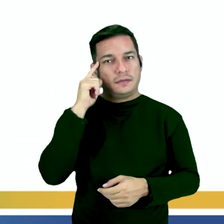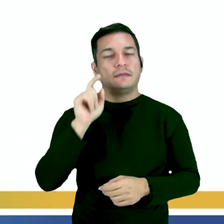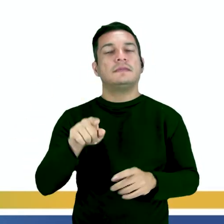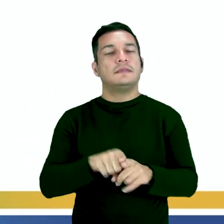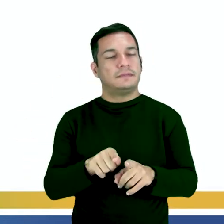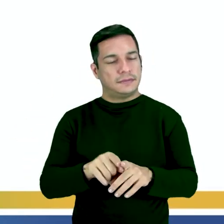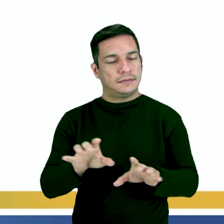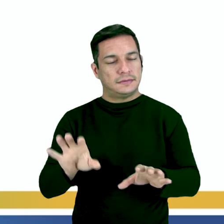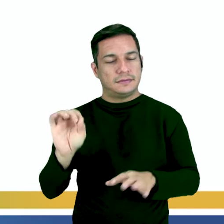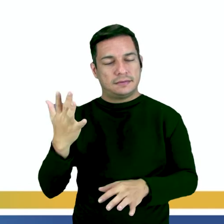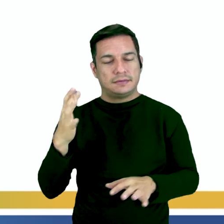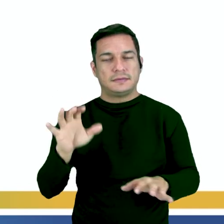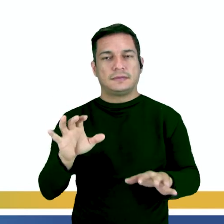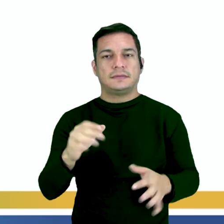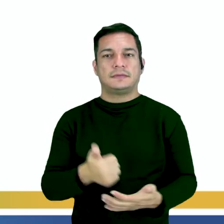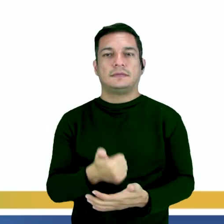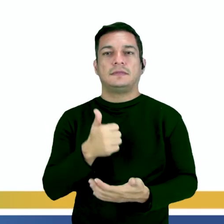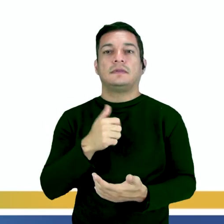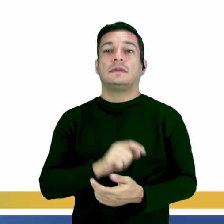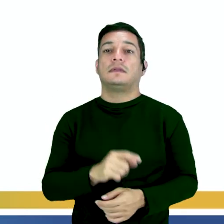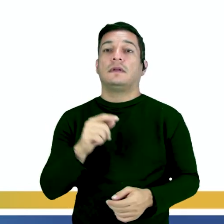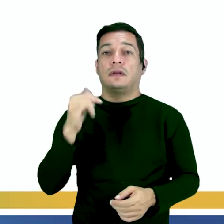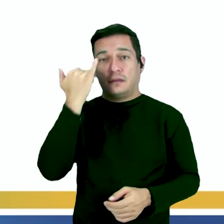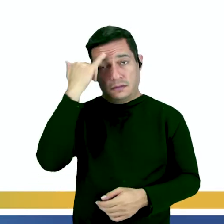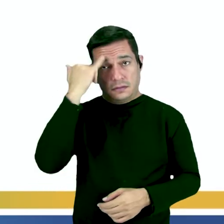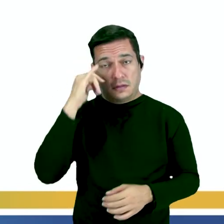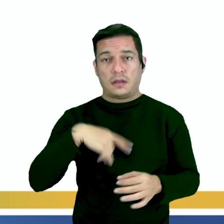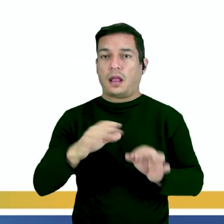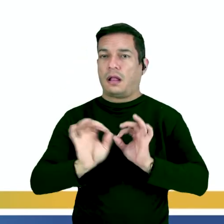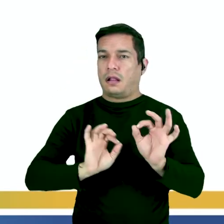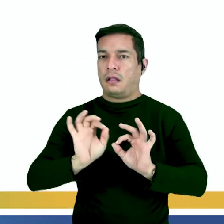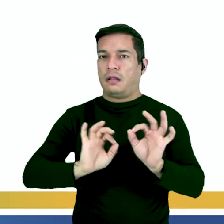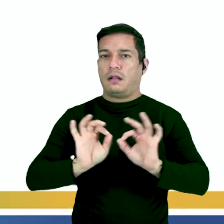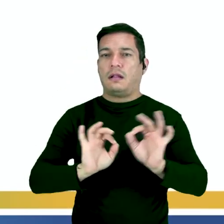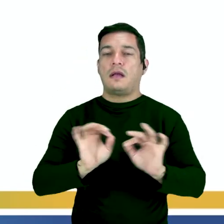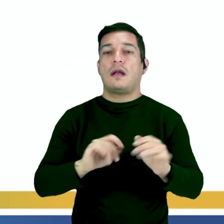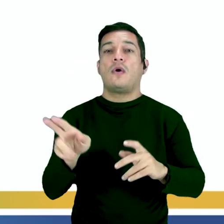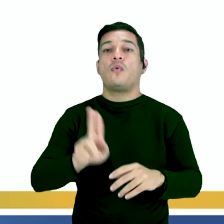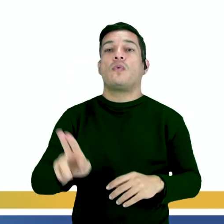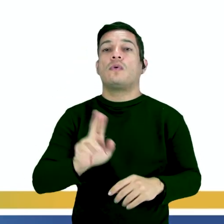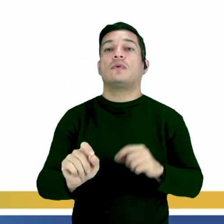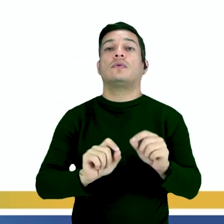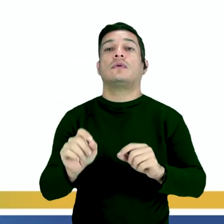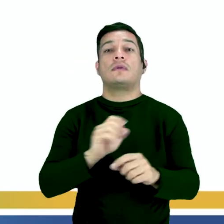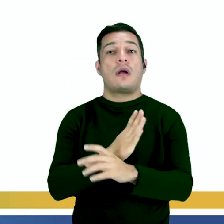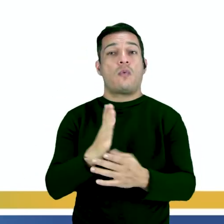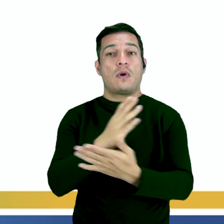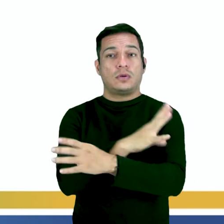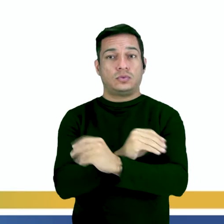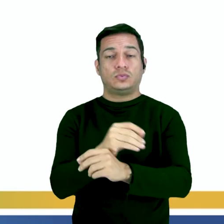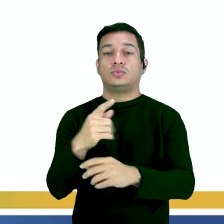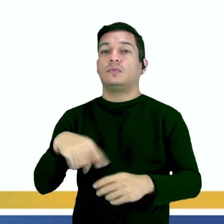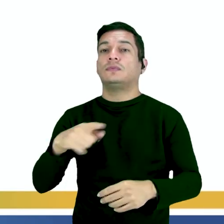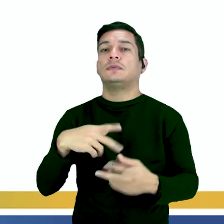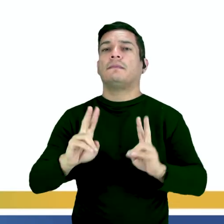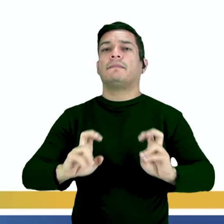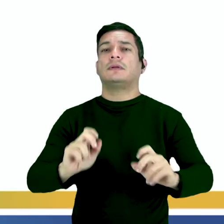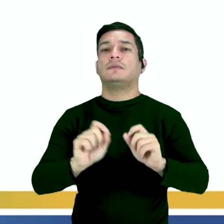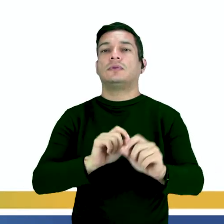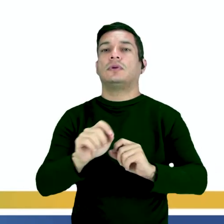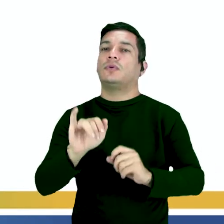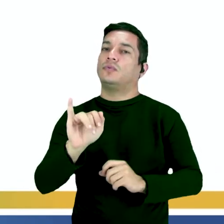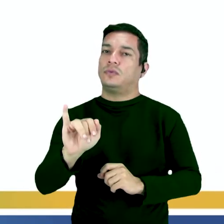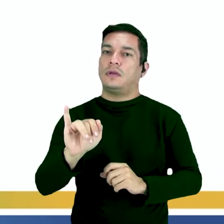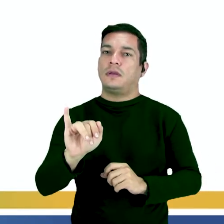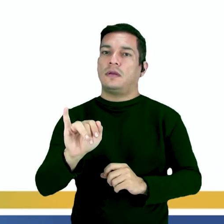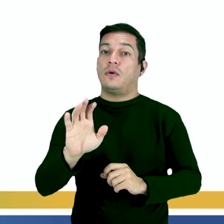isso, certo? Ali no texto, para que essas ideias fiquem bem organizadas, foram usadas algumas conjunções. Então vocês já perceberam o i,